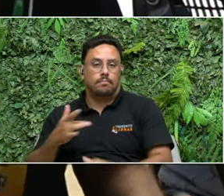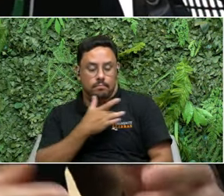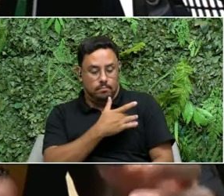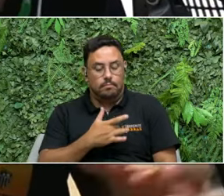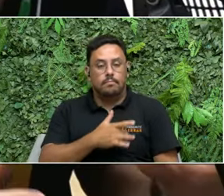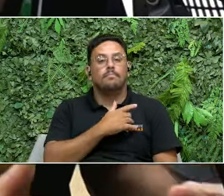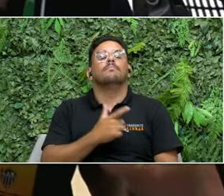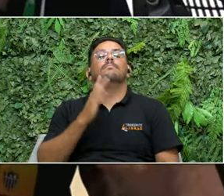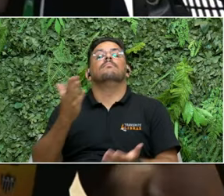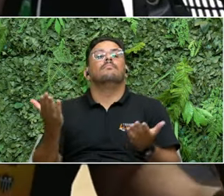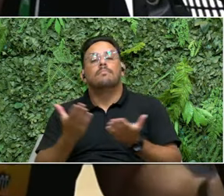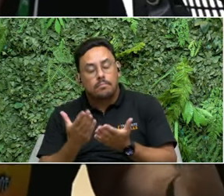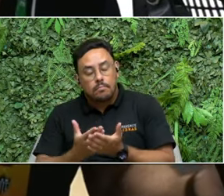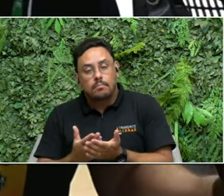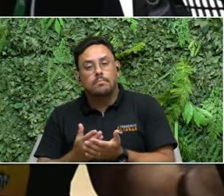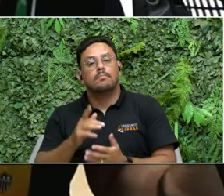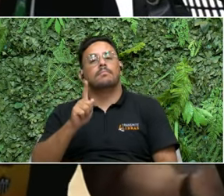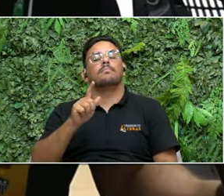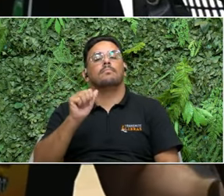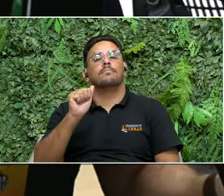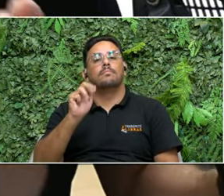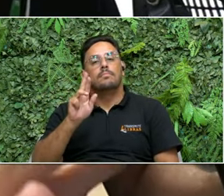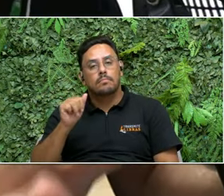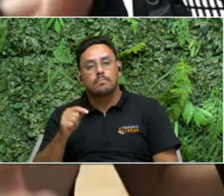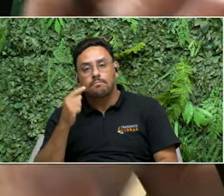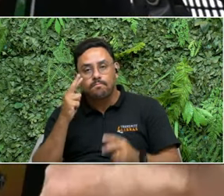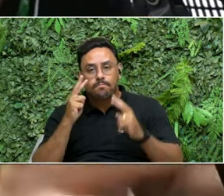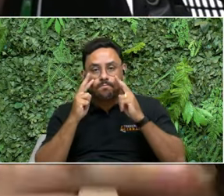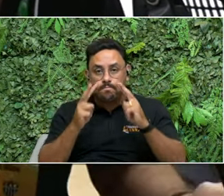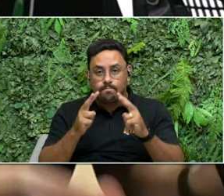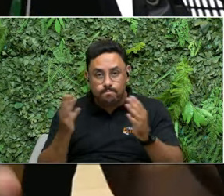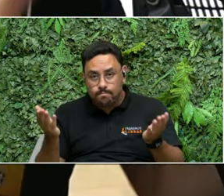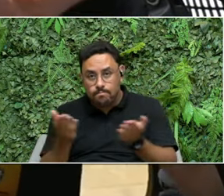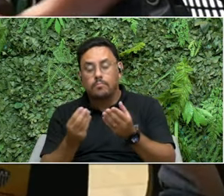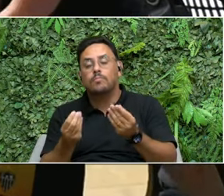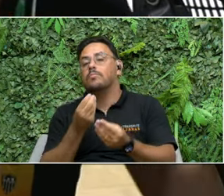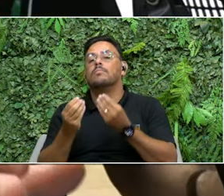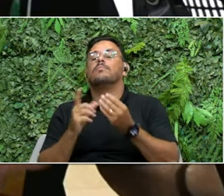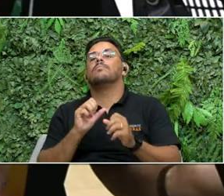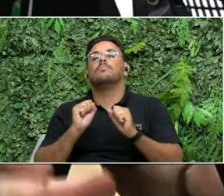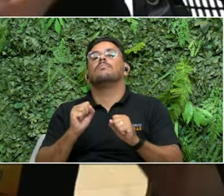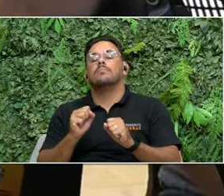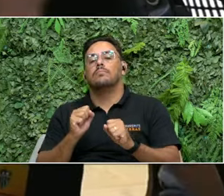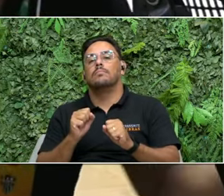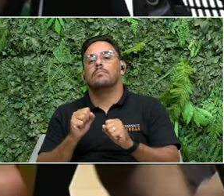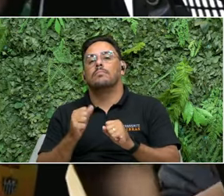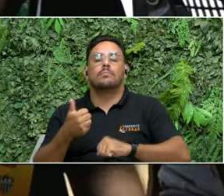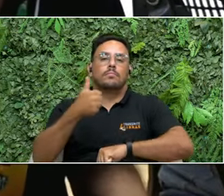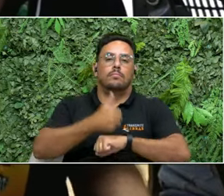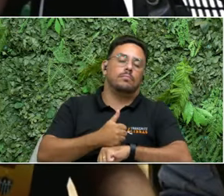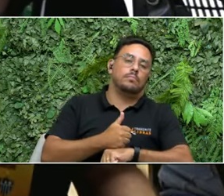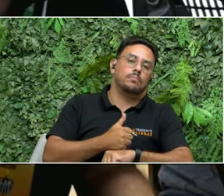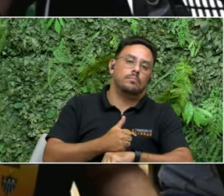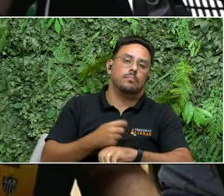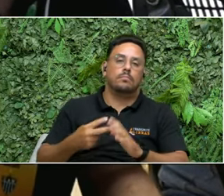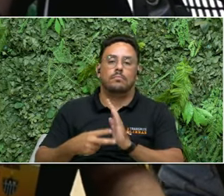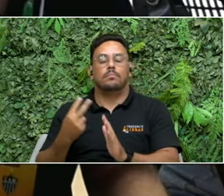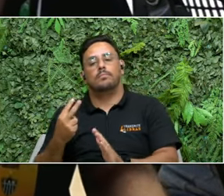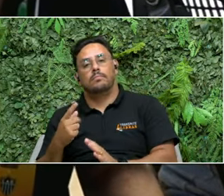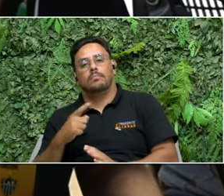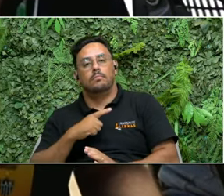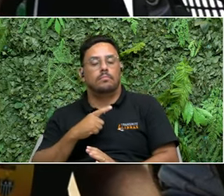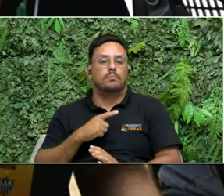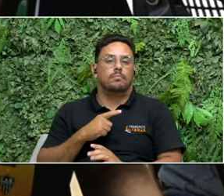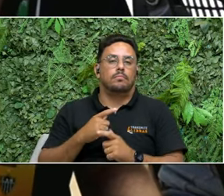cima agora o Gabriel precisa né já observar hoje e ver com quem ele pode contar com quem ele não pode contar pra segunda etapa viu